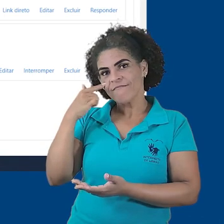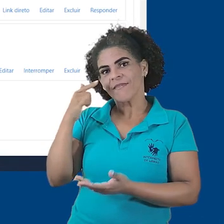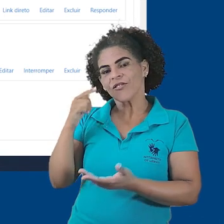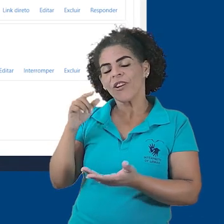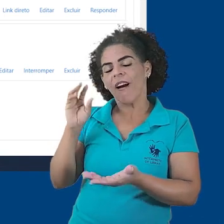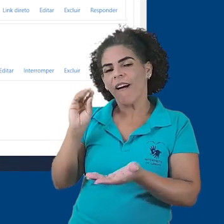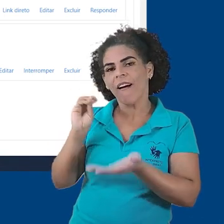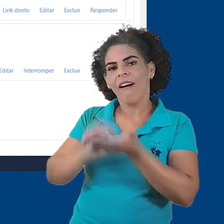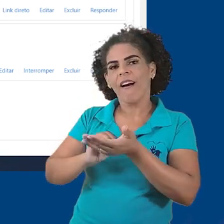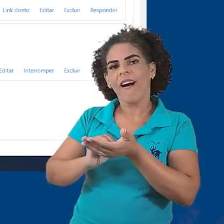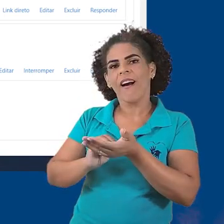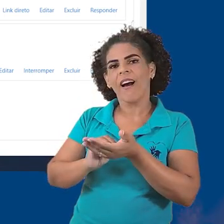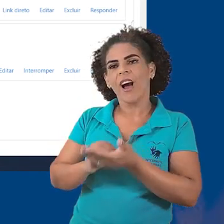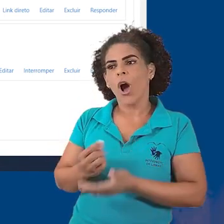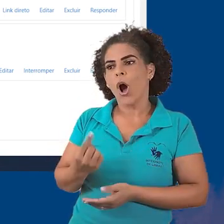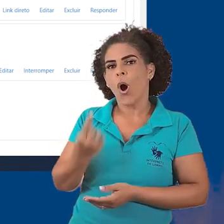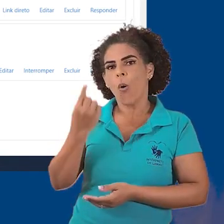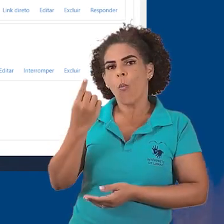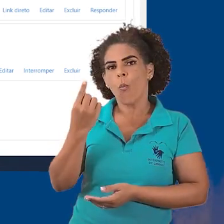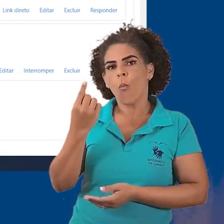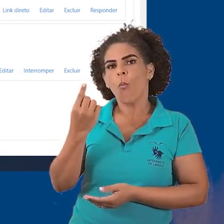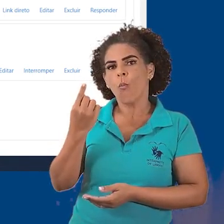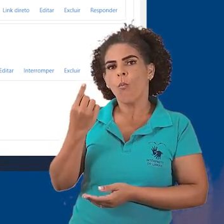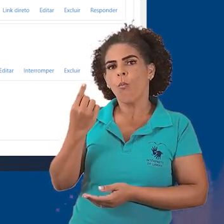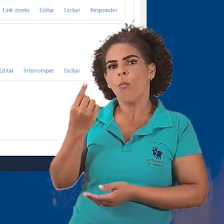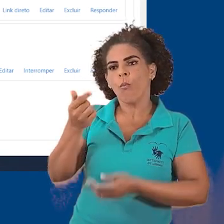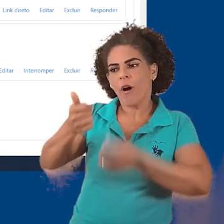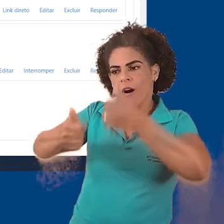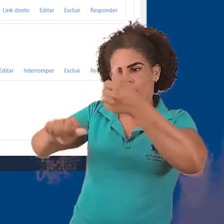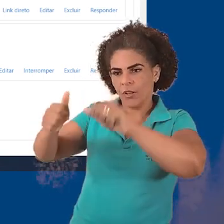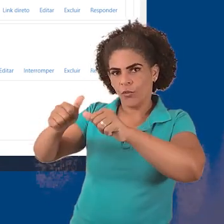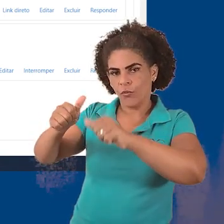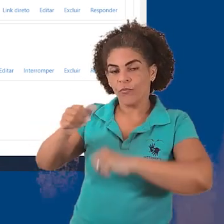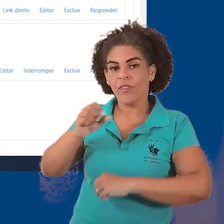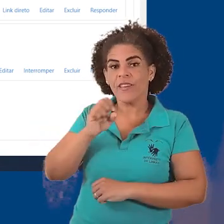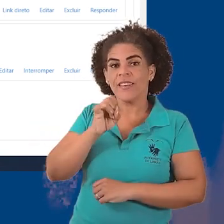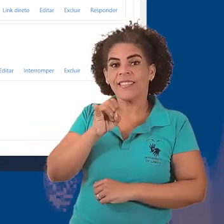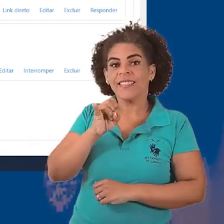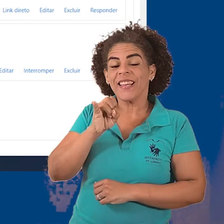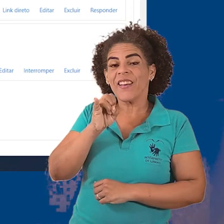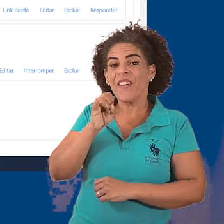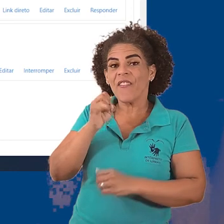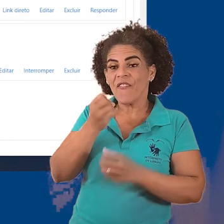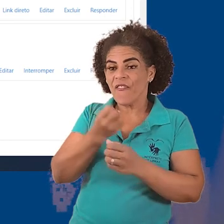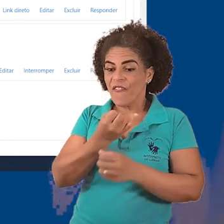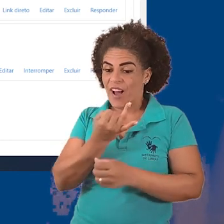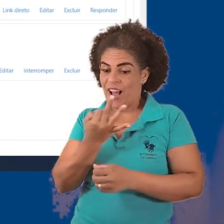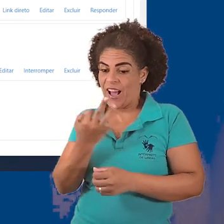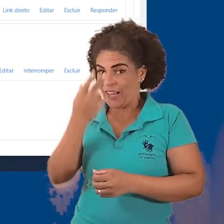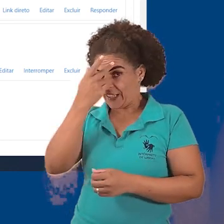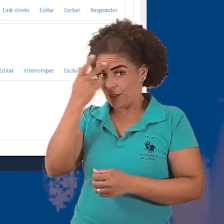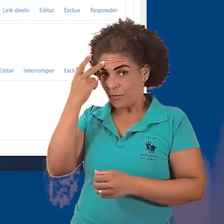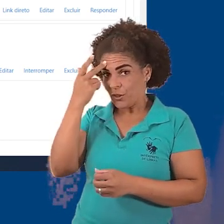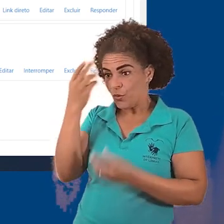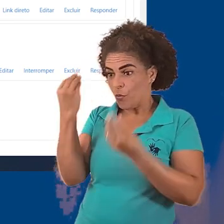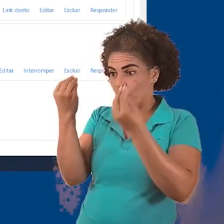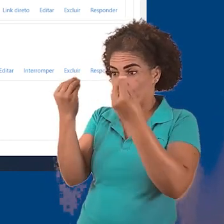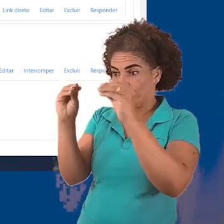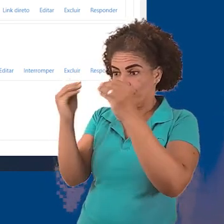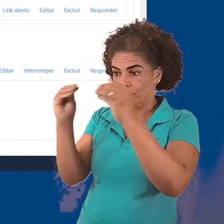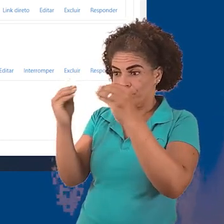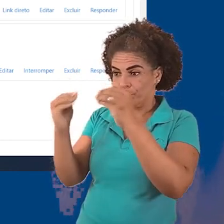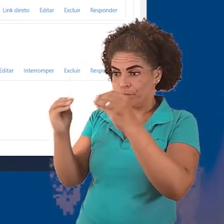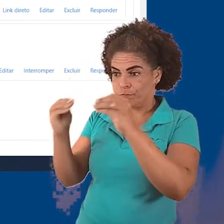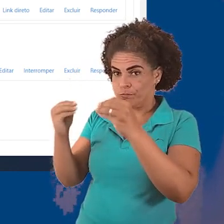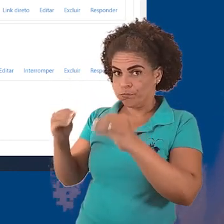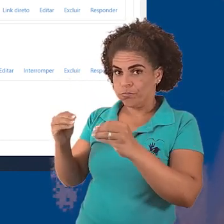tenho uma média 99 e essa nota foi dada por um avaliador. Se várias pessoas tivessem dado nota para esse